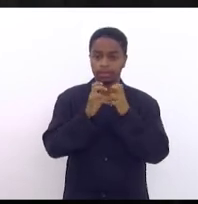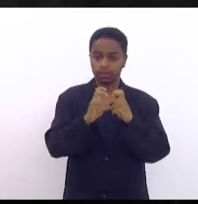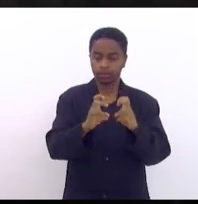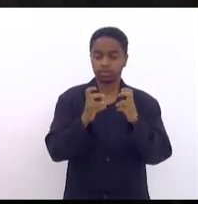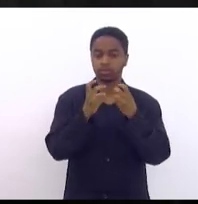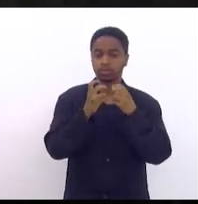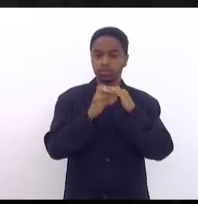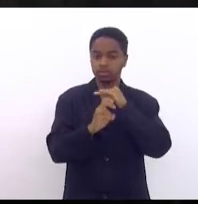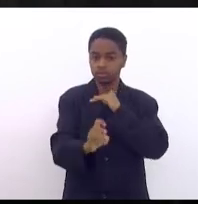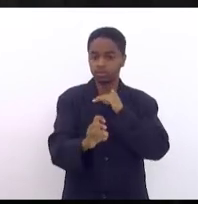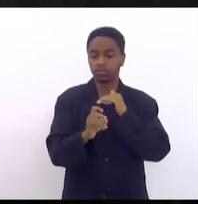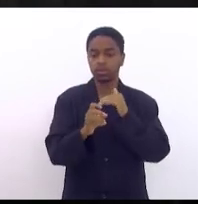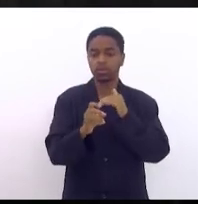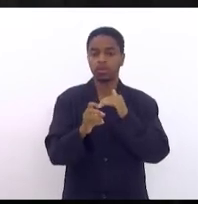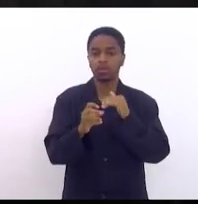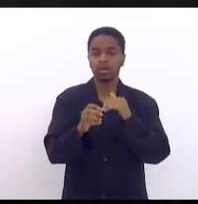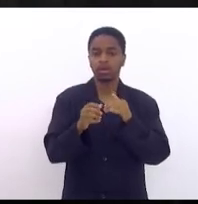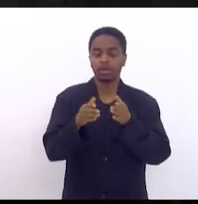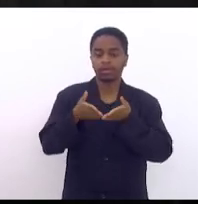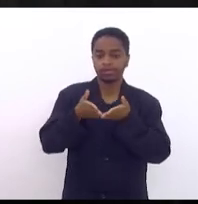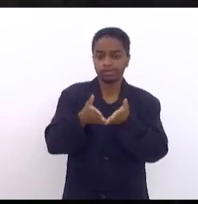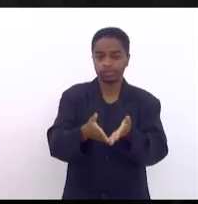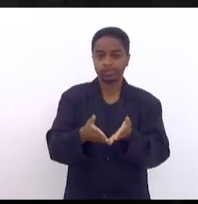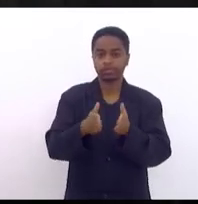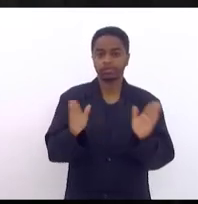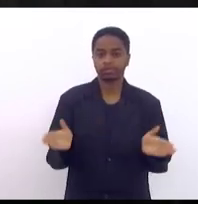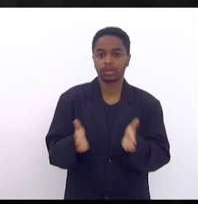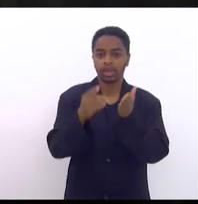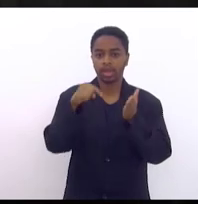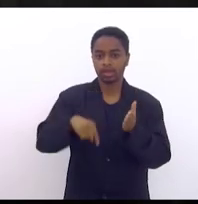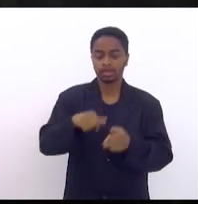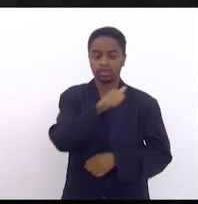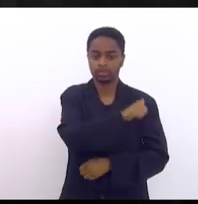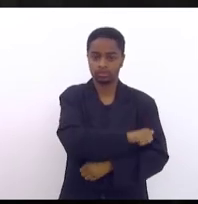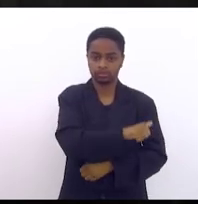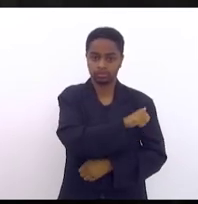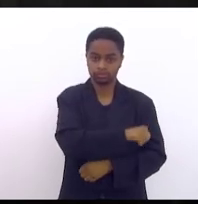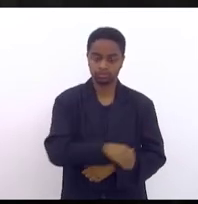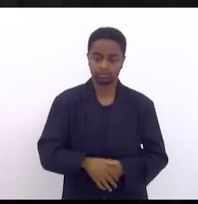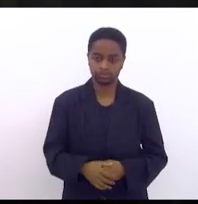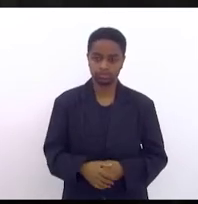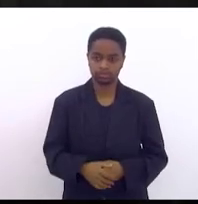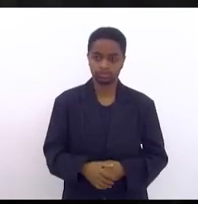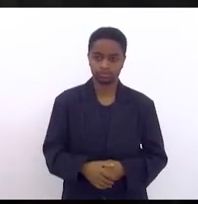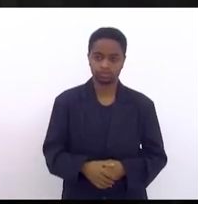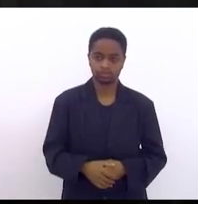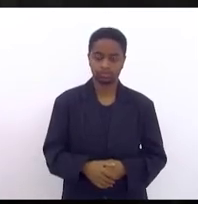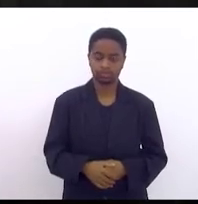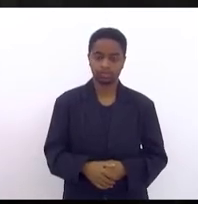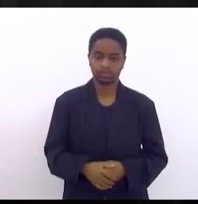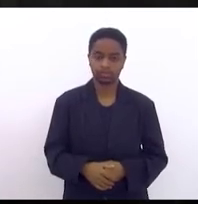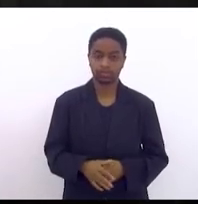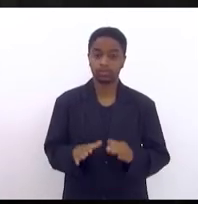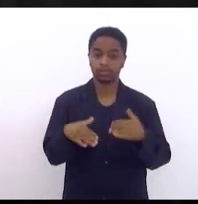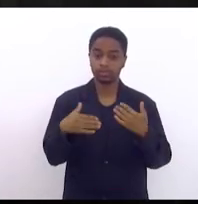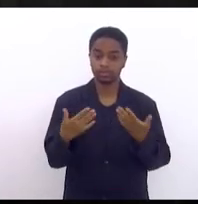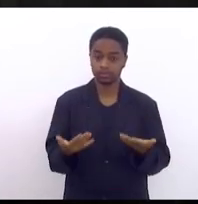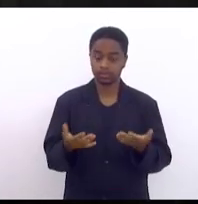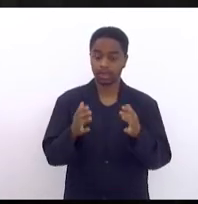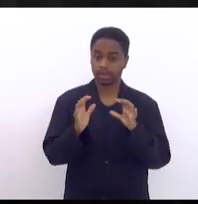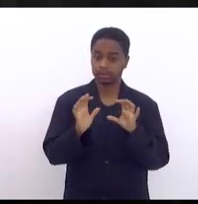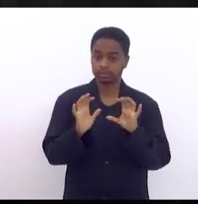ferroviário e rodoviário promovidas pelo Estado do Rio de Janeiro. Então, e nesse sentido,